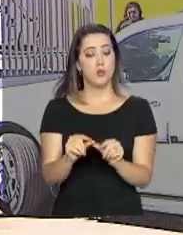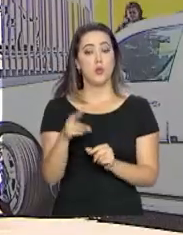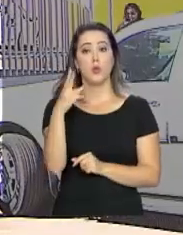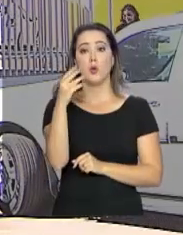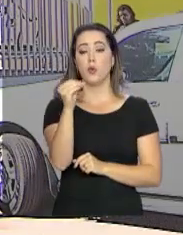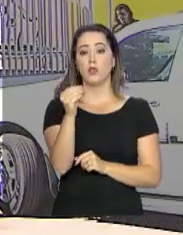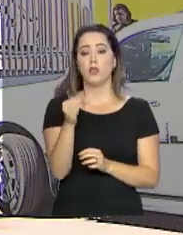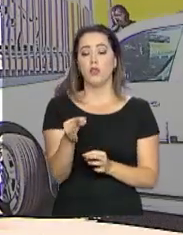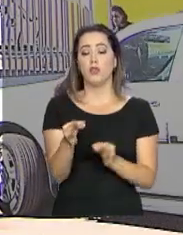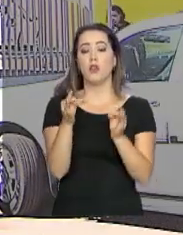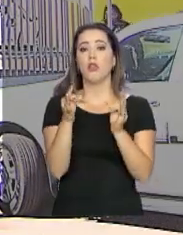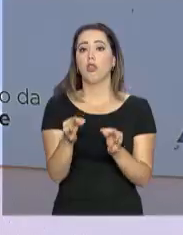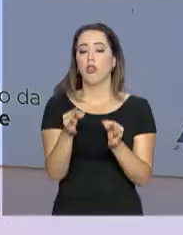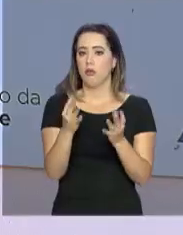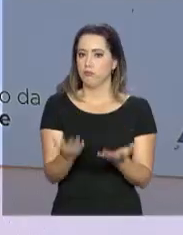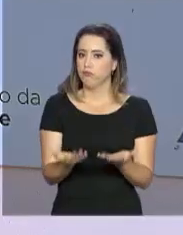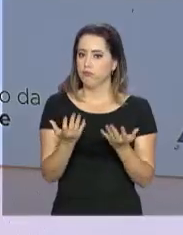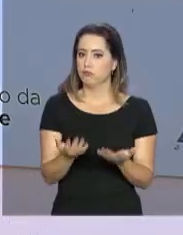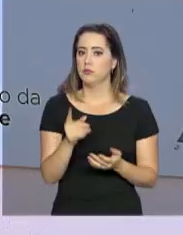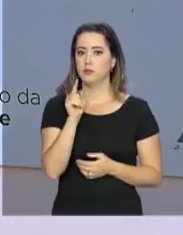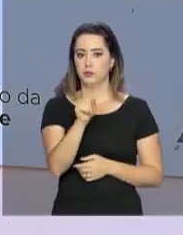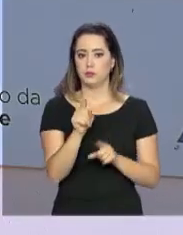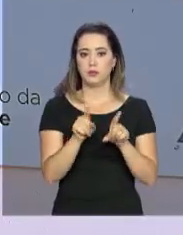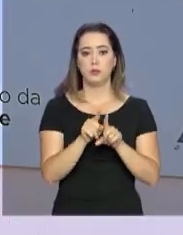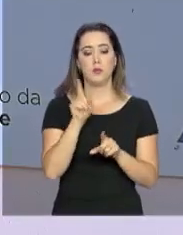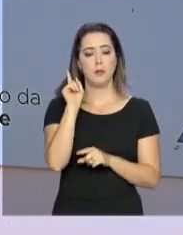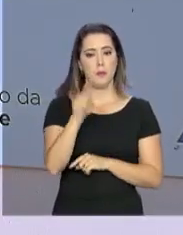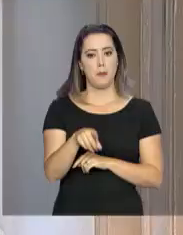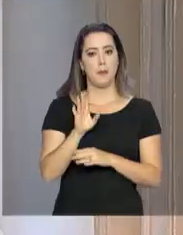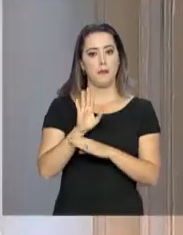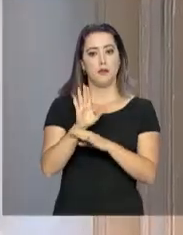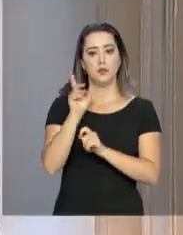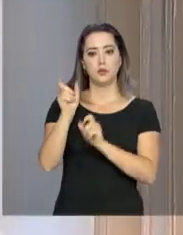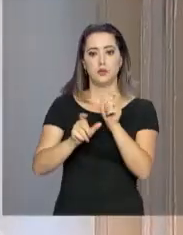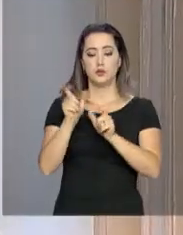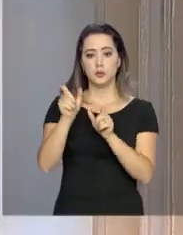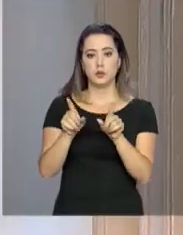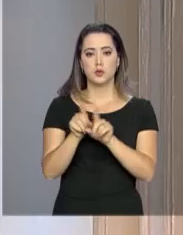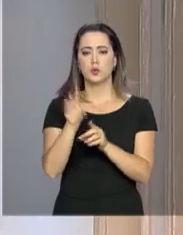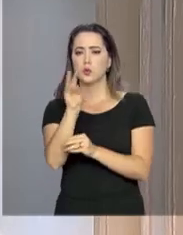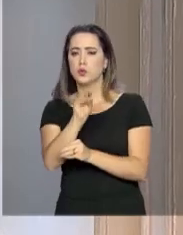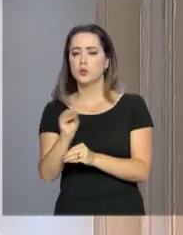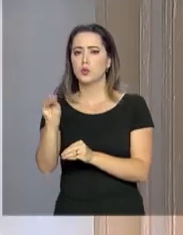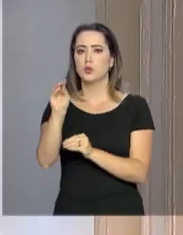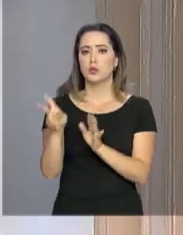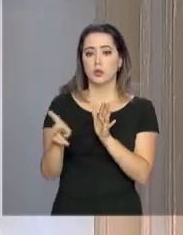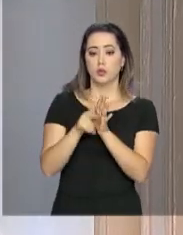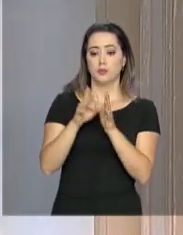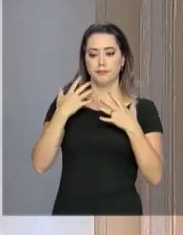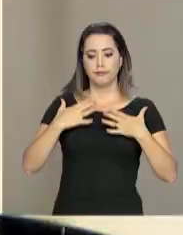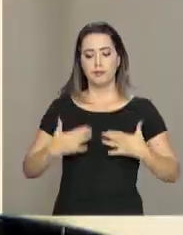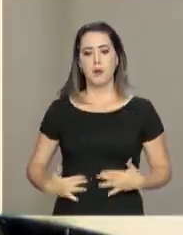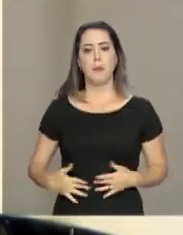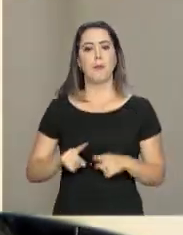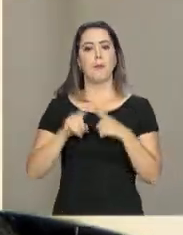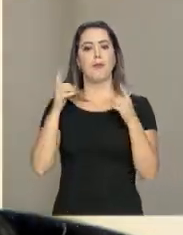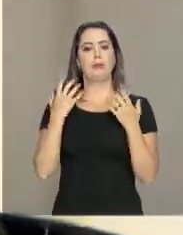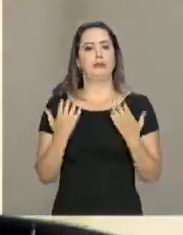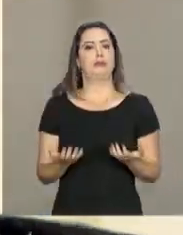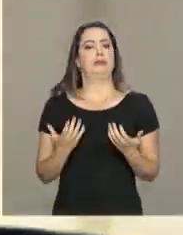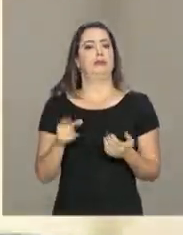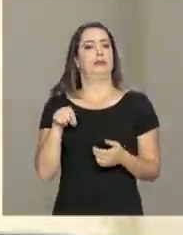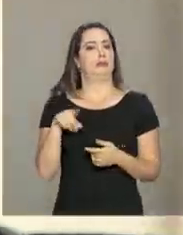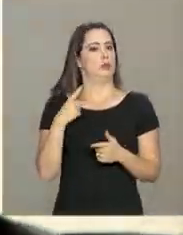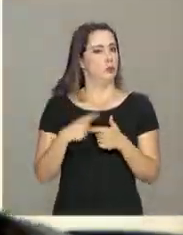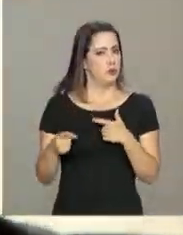de uma unidade de saúde na cidade de valparaíso em goiás ajuda os pacientes a cuidarem do corpo mas sentiu o peso dos problemas